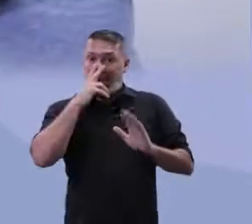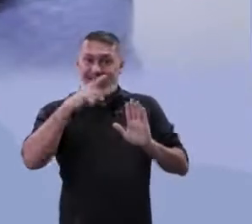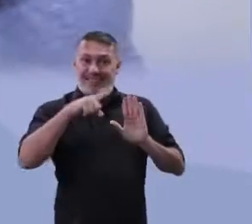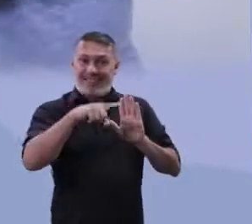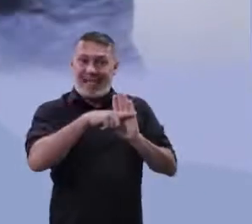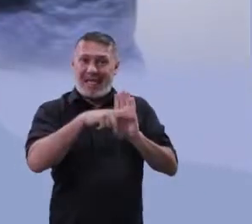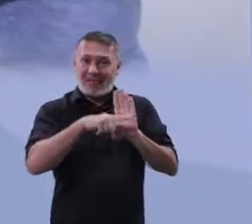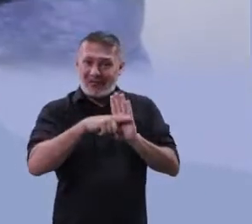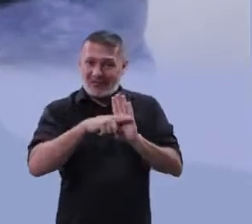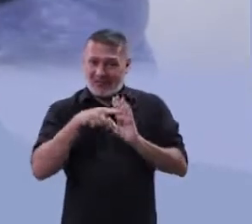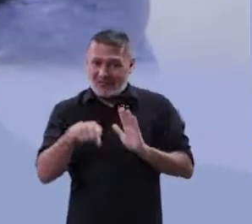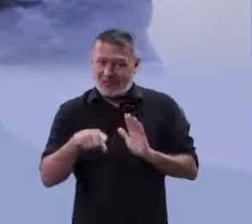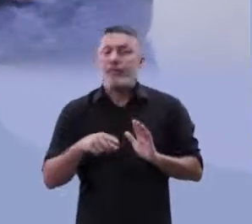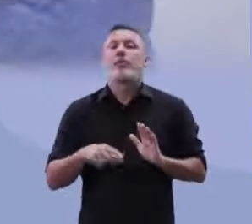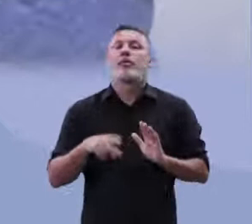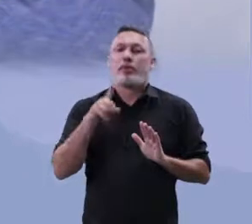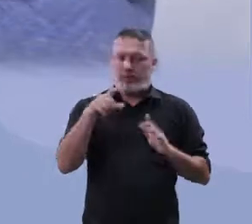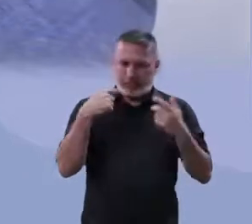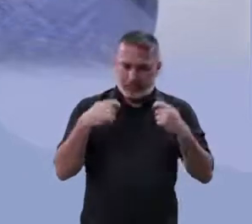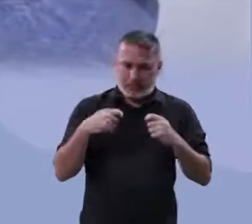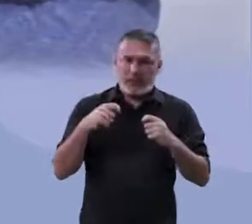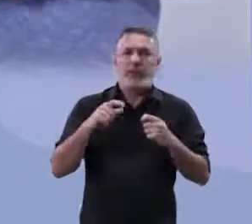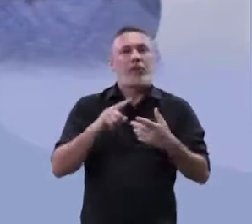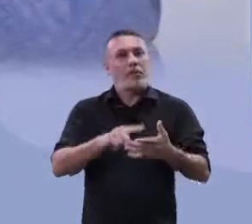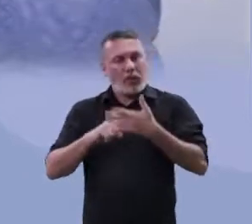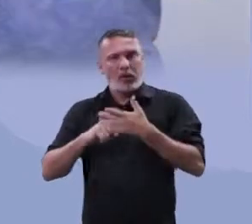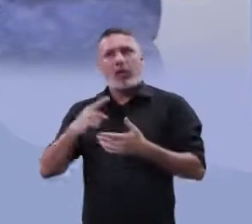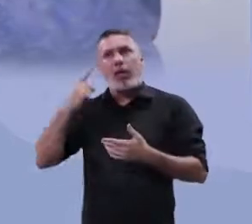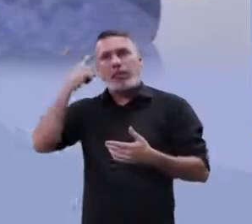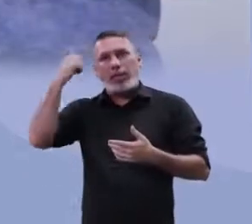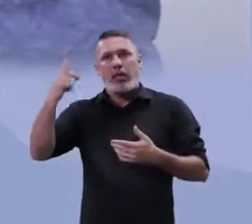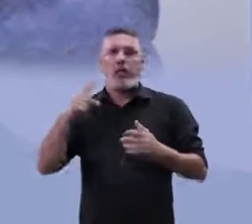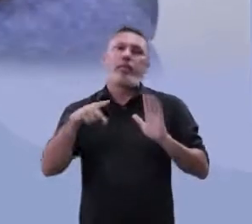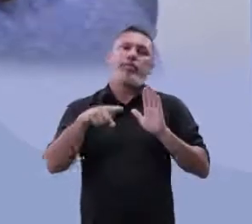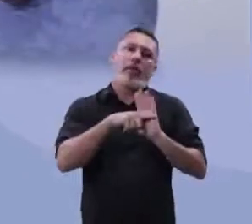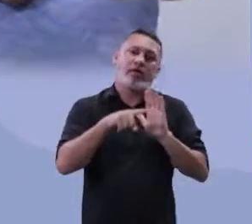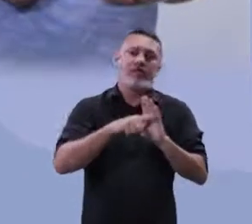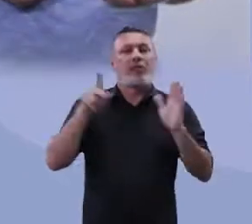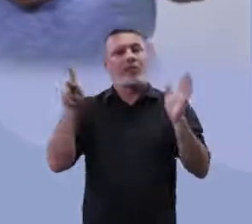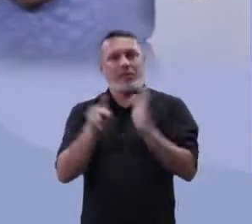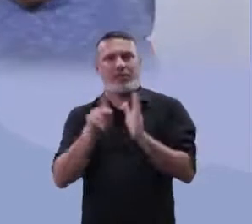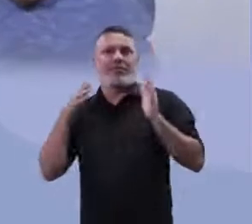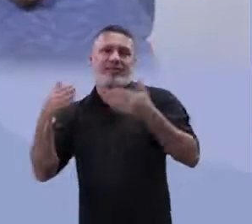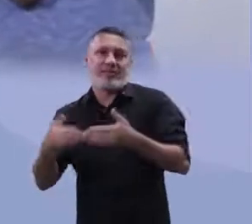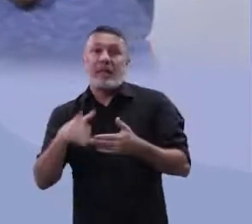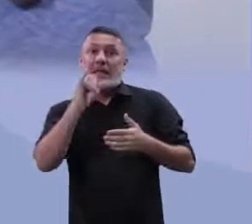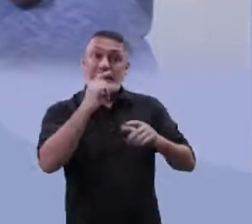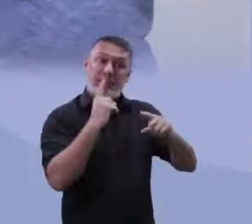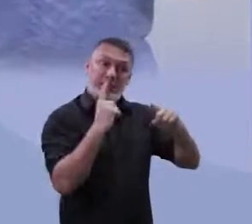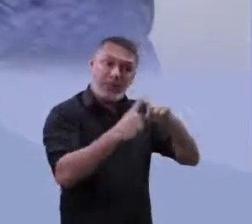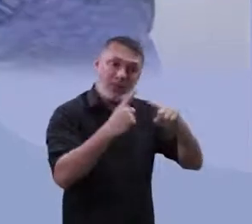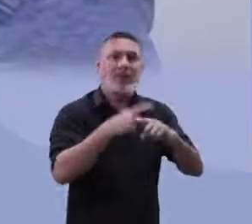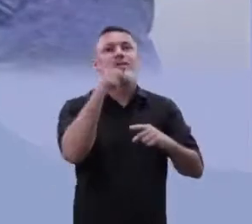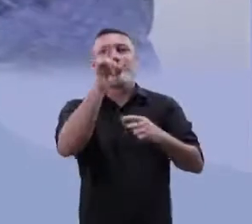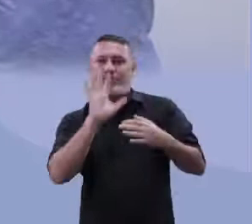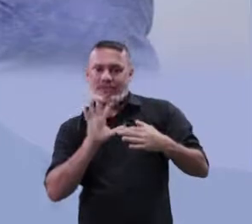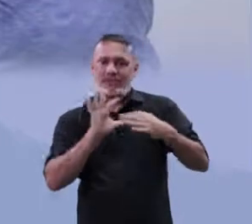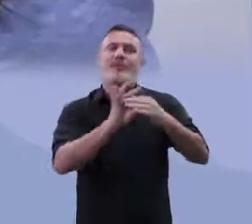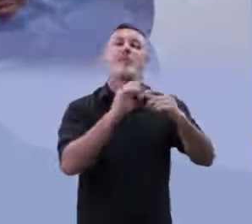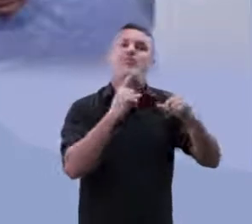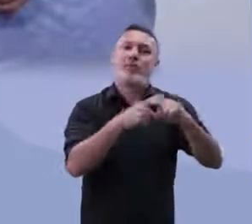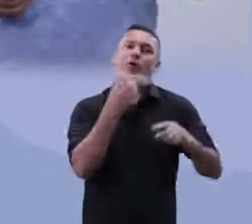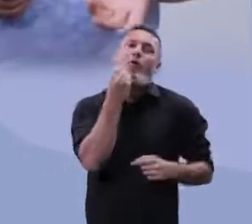questões negativas, você precisa apresentar ideias negativas sobre o ensino à distância. Se for positiva,